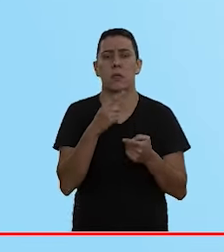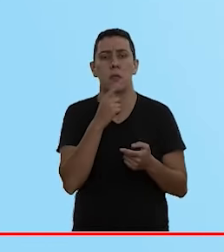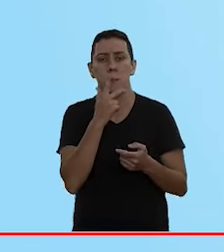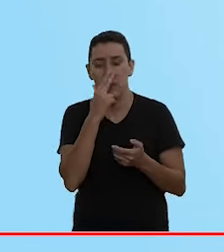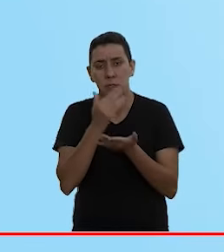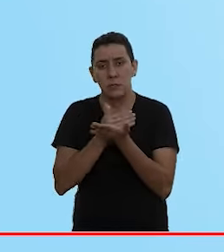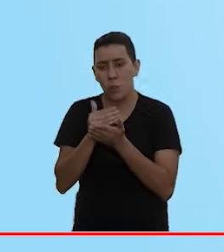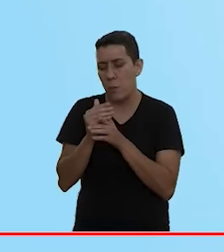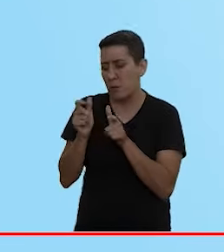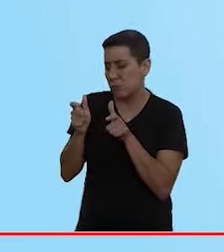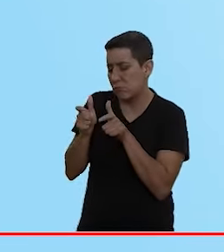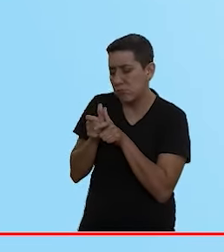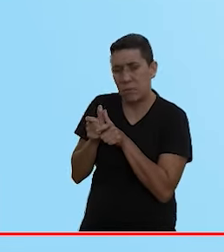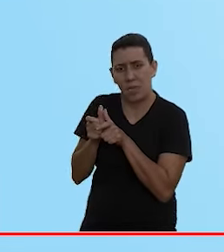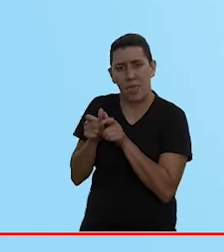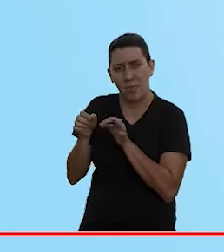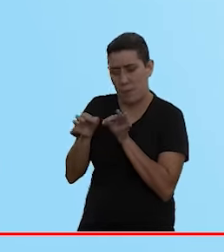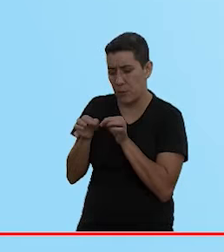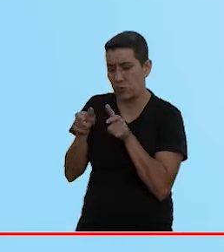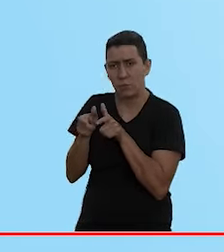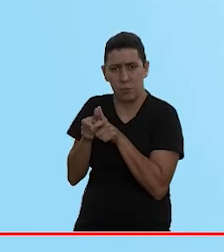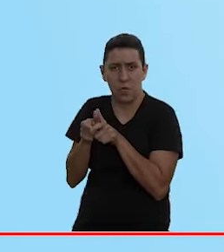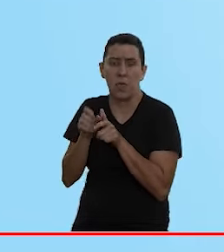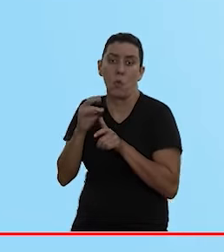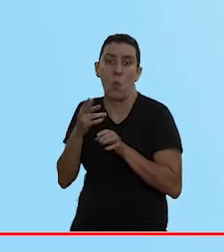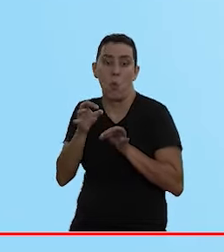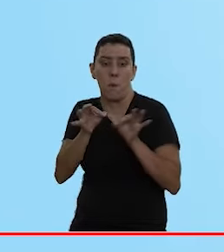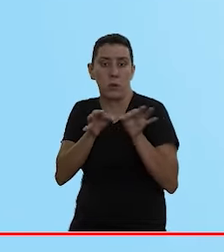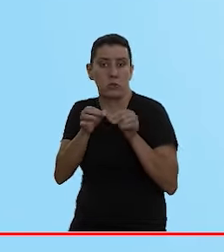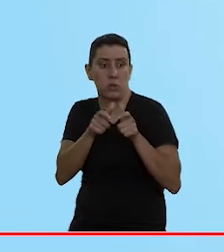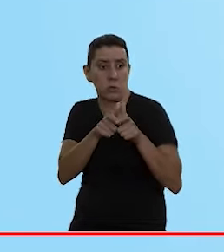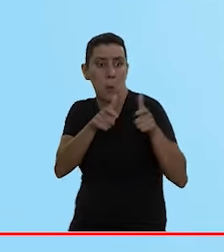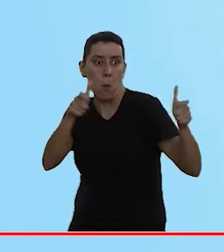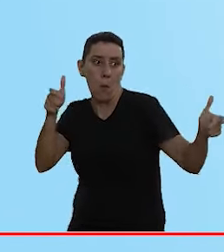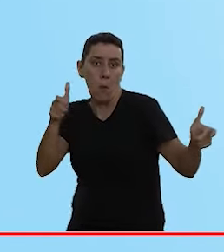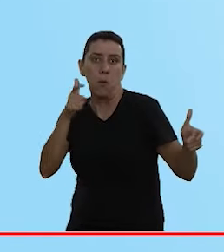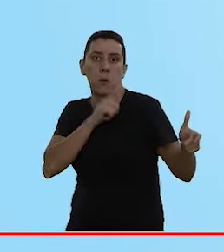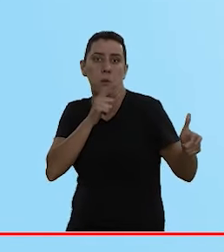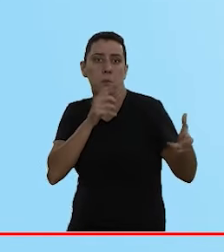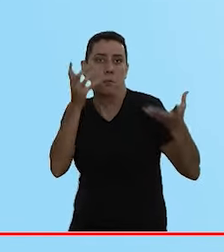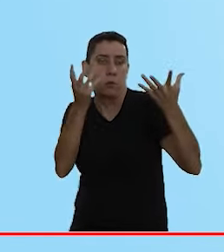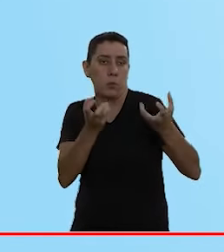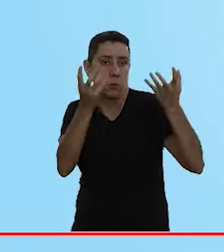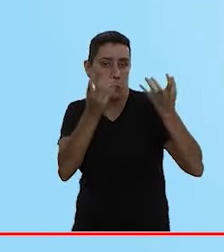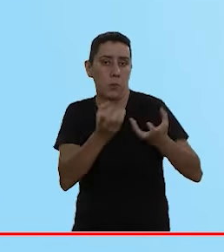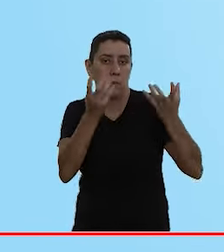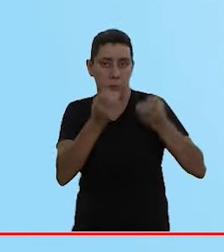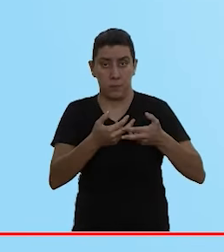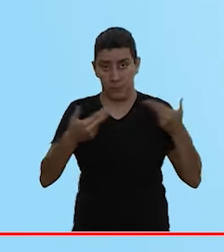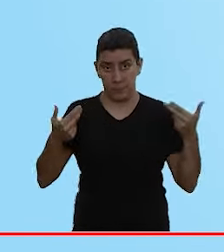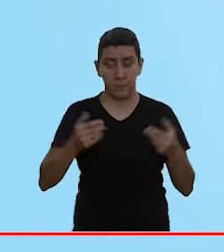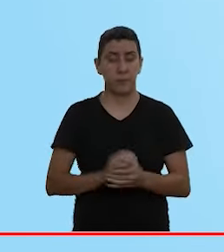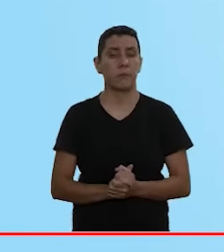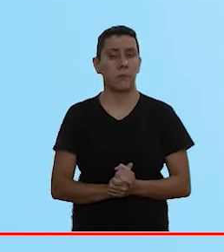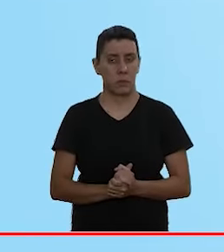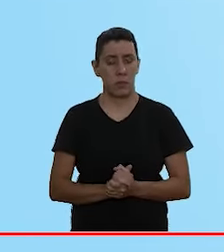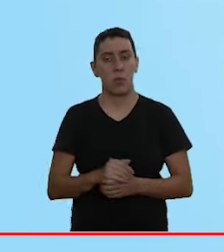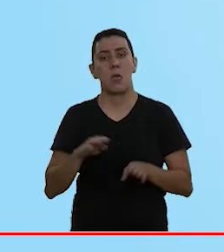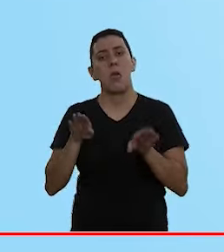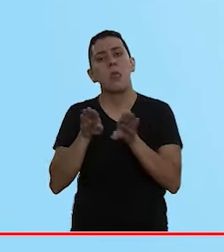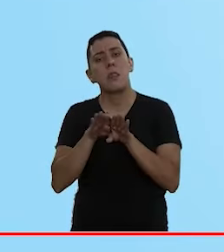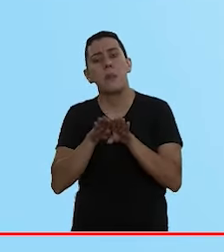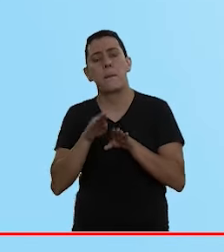alguns quilowatts, até plantas de milhares de megawatts, né? No cenário comercial, a gente está